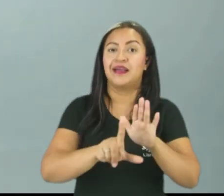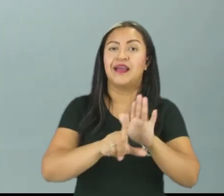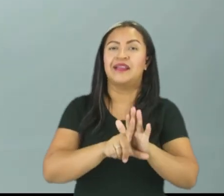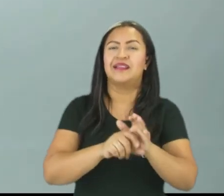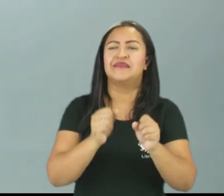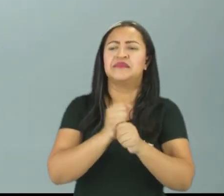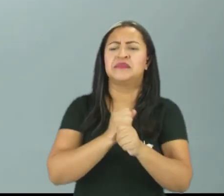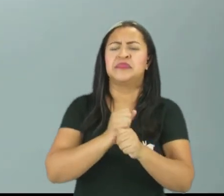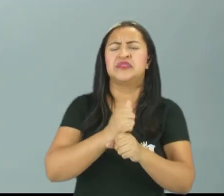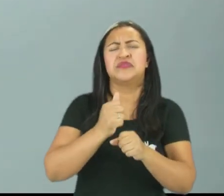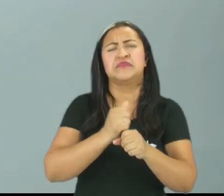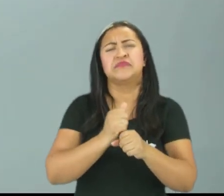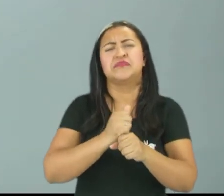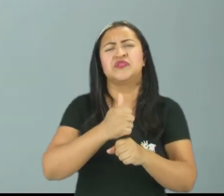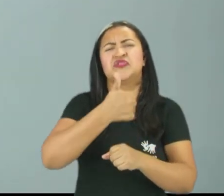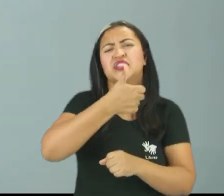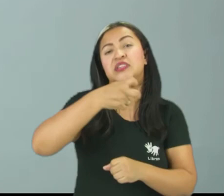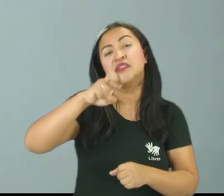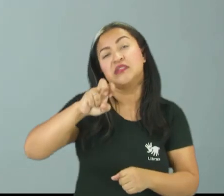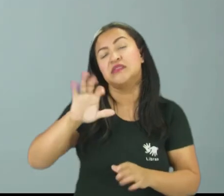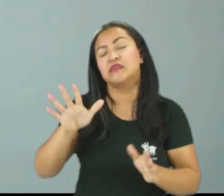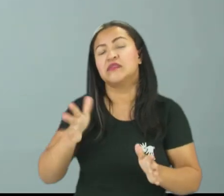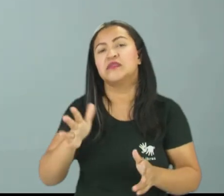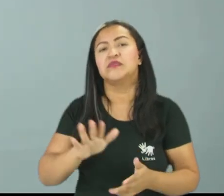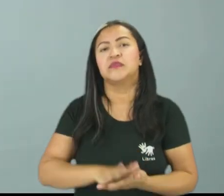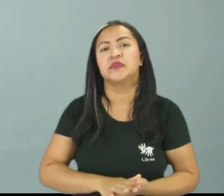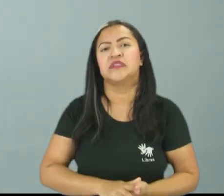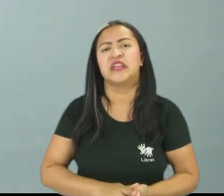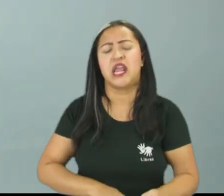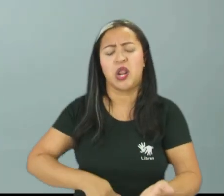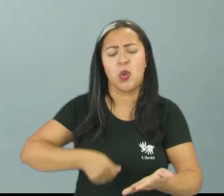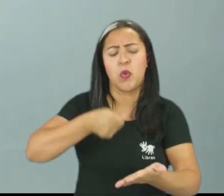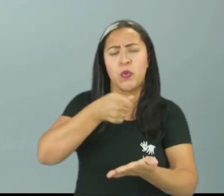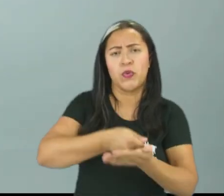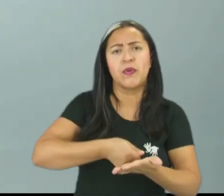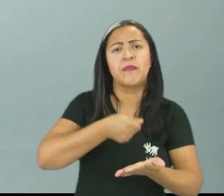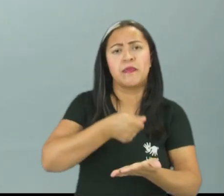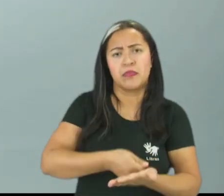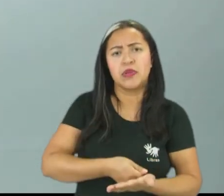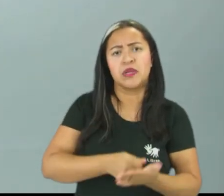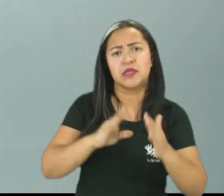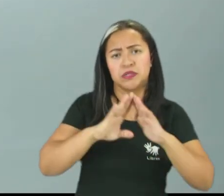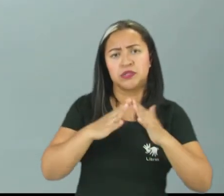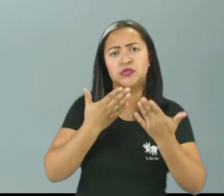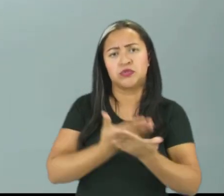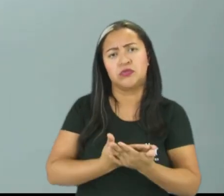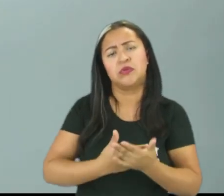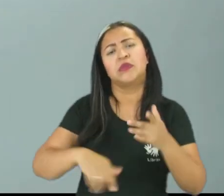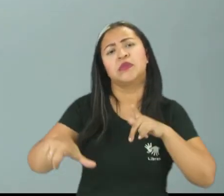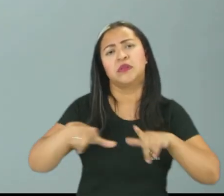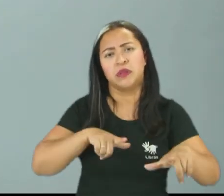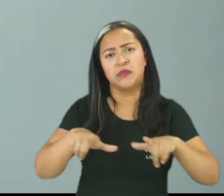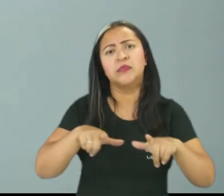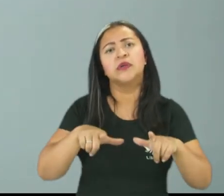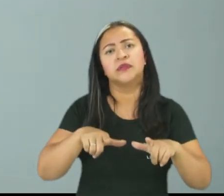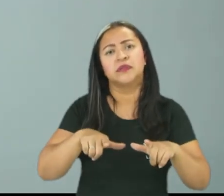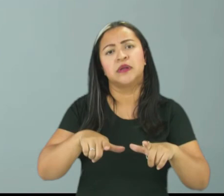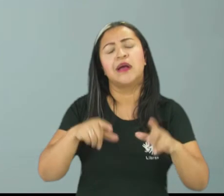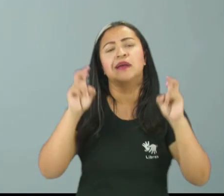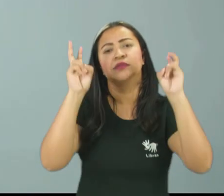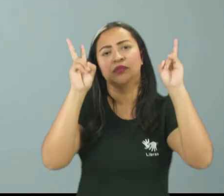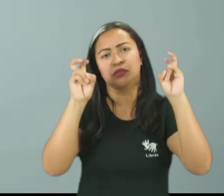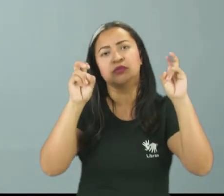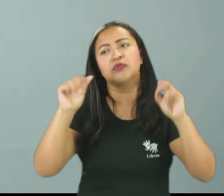Lei 10.639, ela vem para obrigar as escolas a trabalharem, de fato, aí essa história